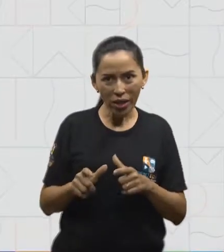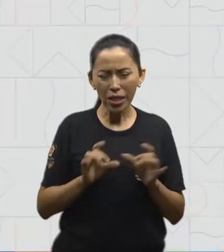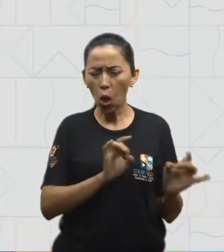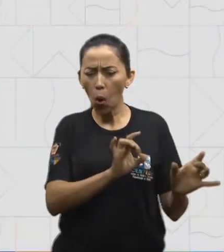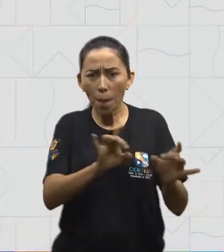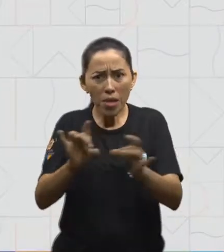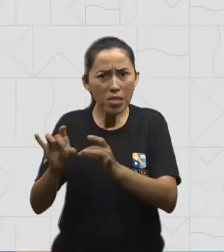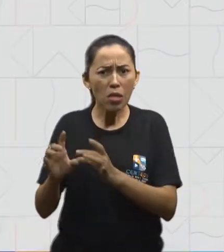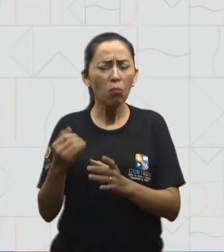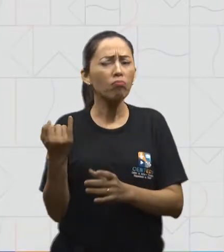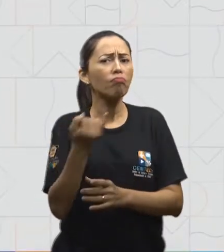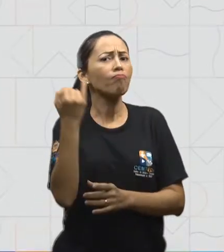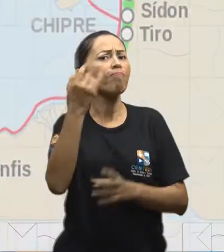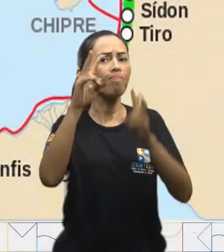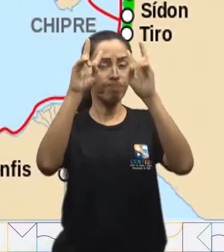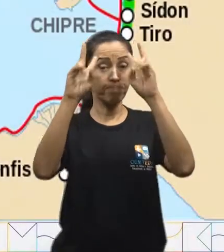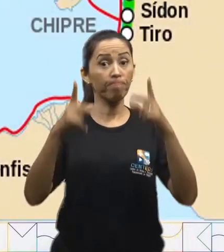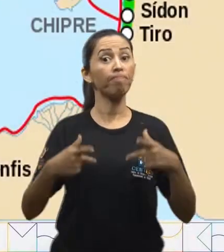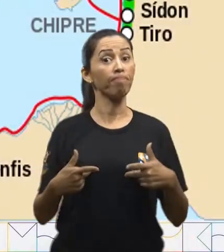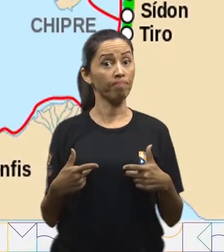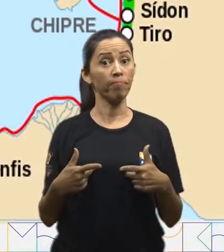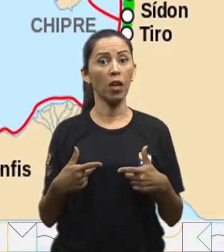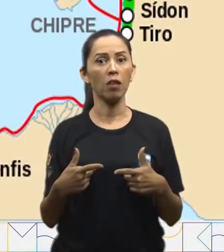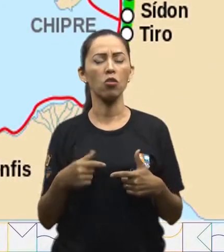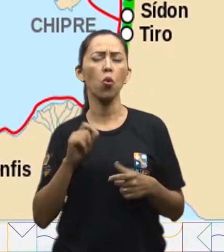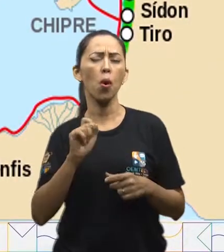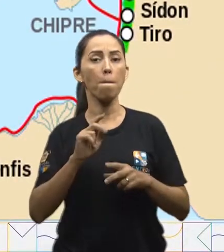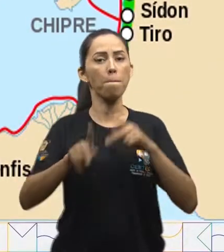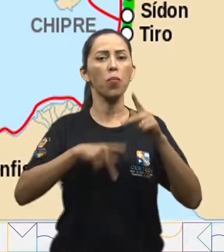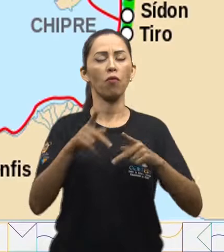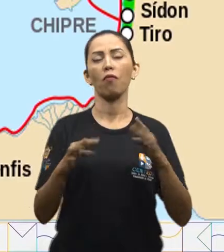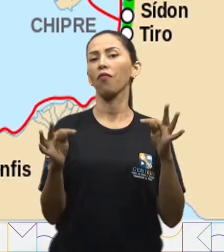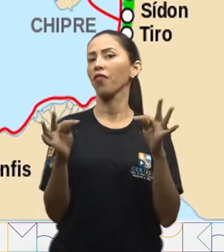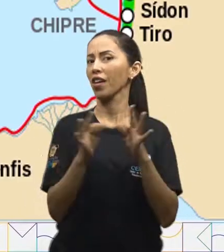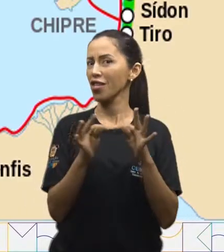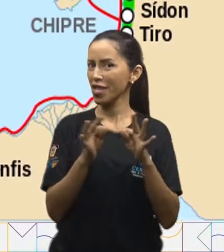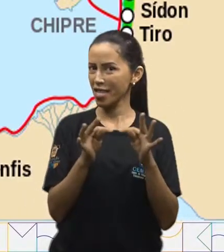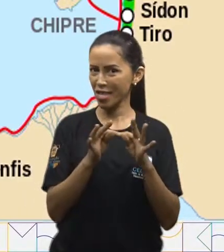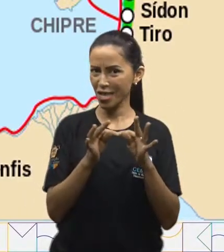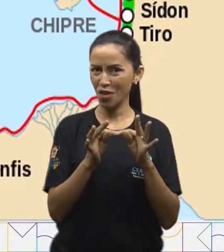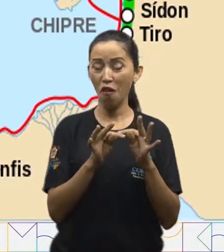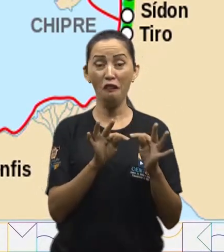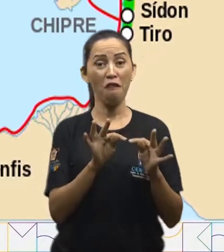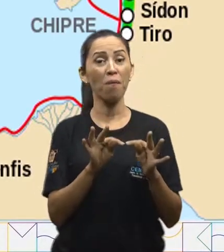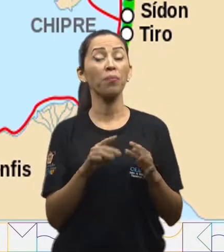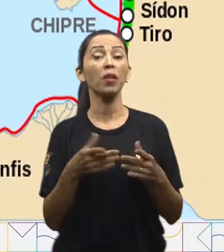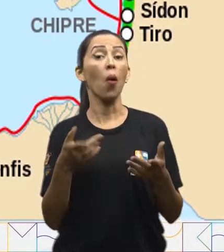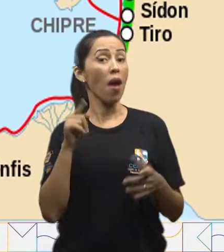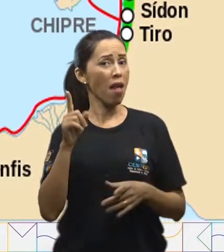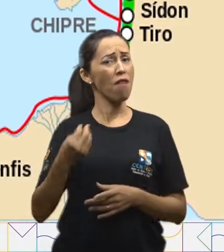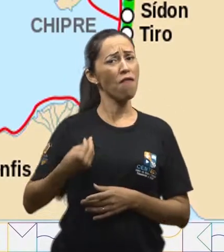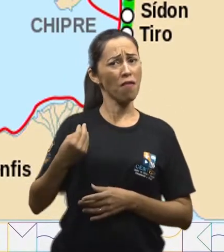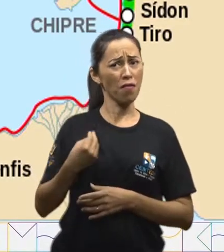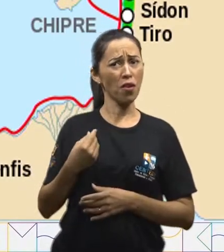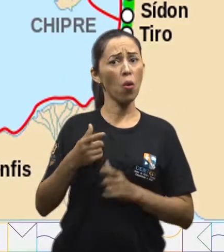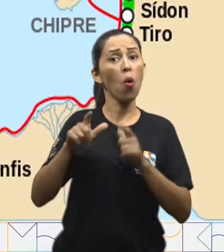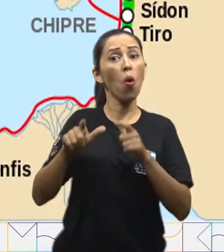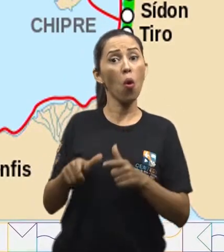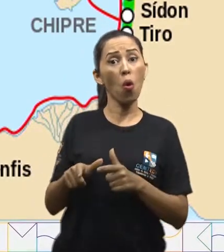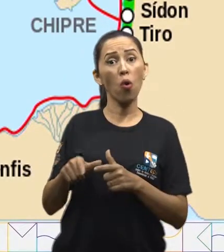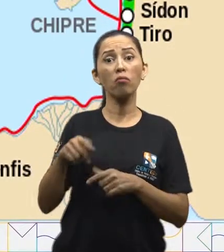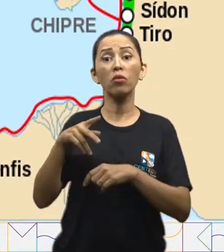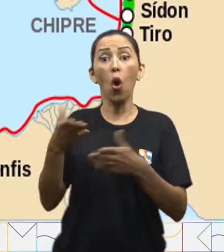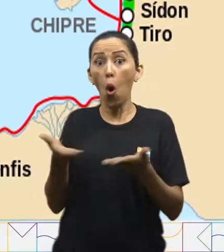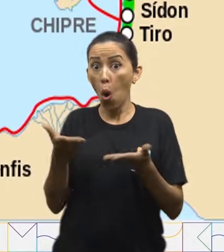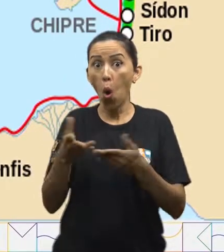foram importantes para a humanidade são os fenícios. Eles habitavam onde hoje é a costa do Líbano e